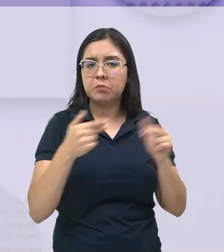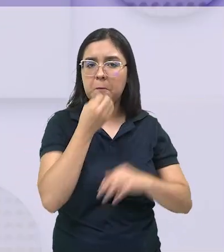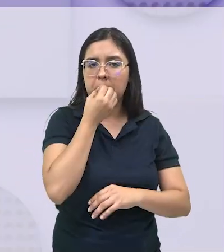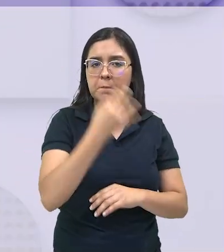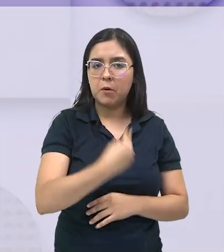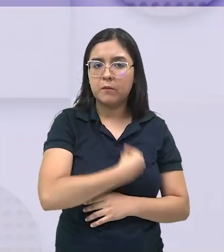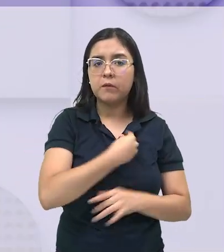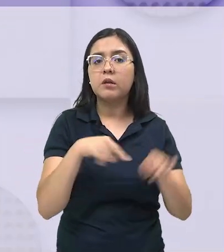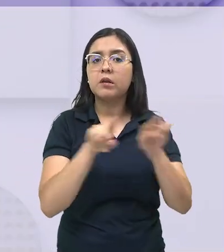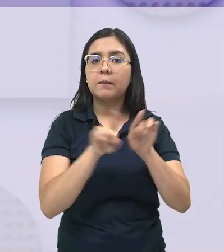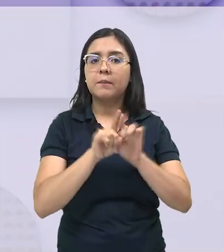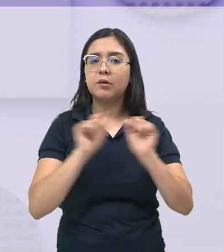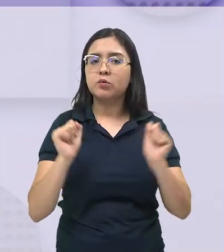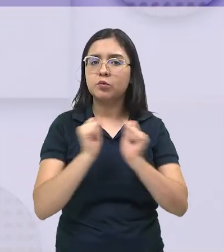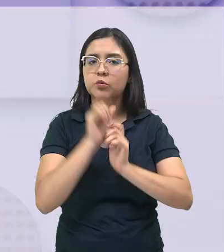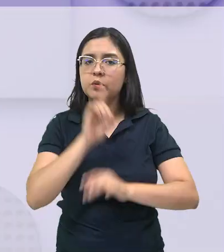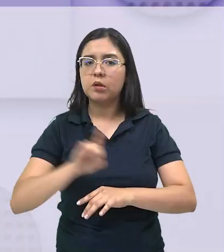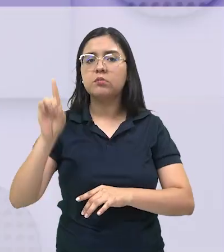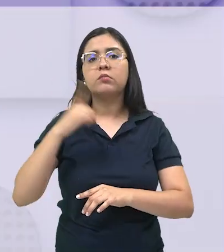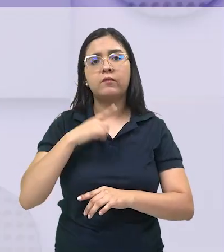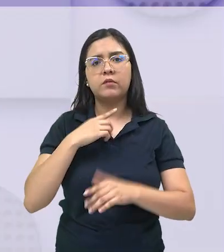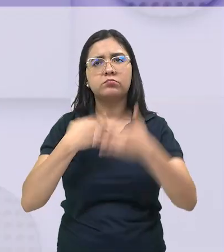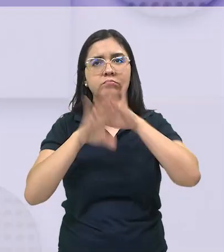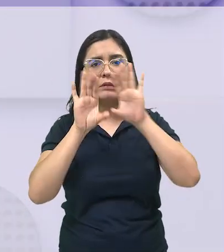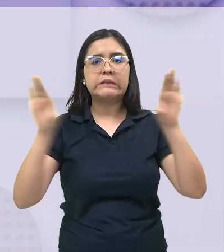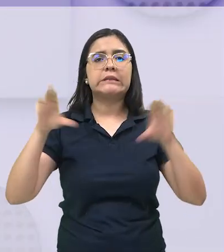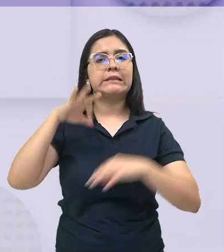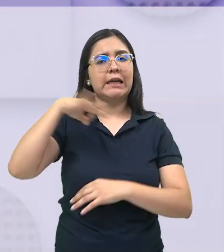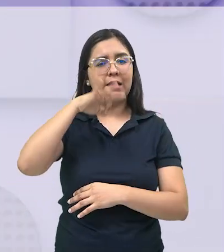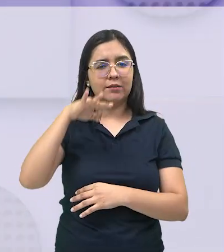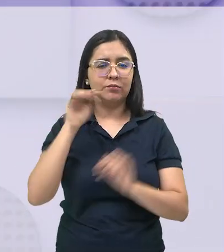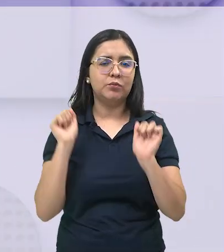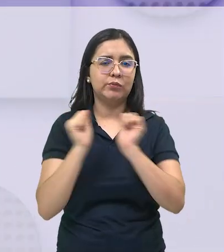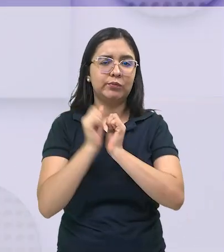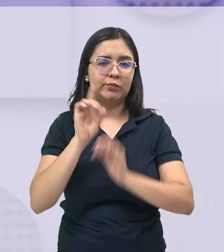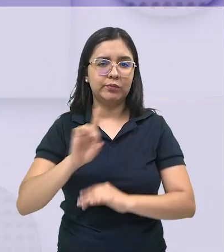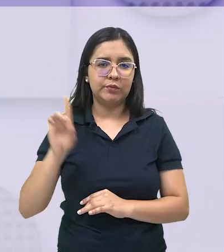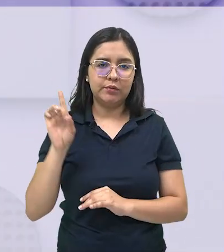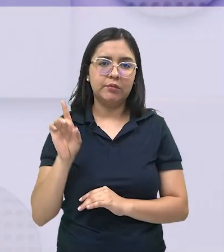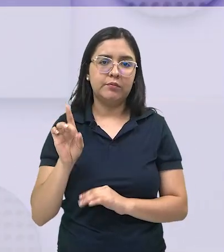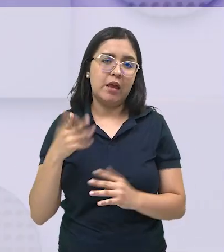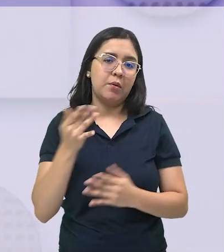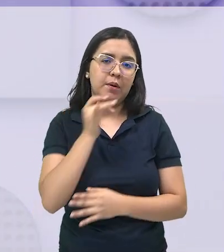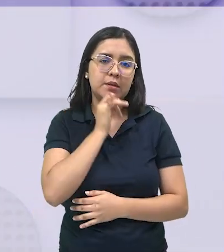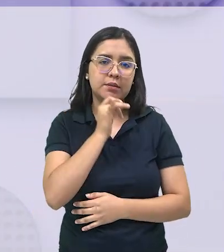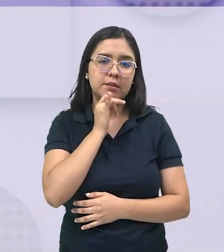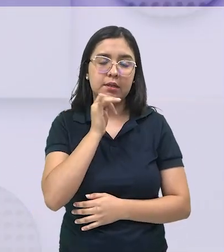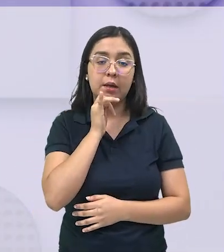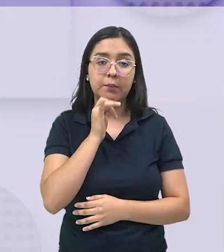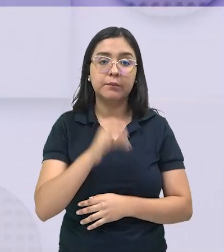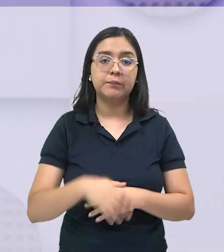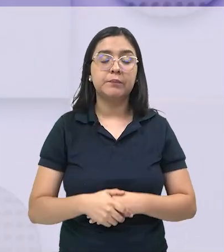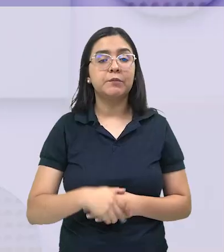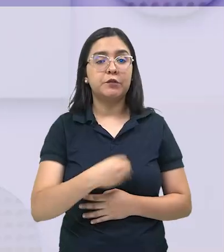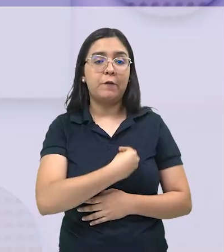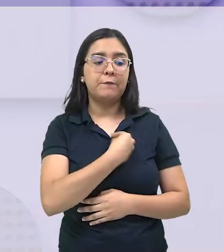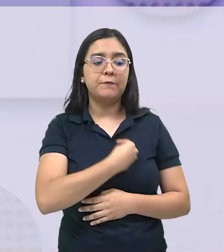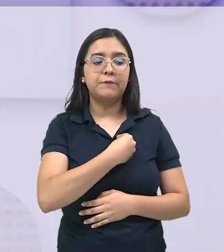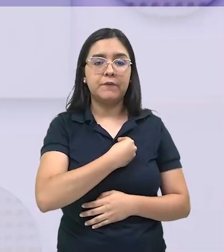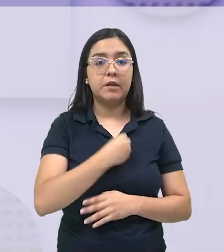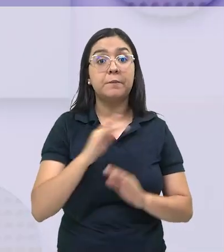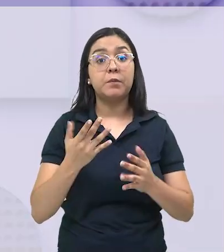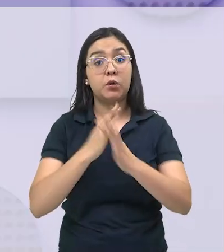e, junto a Deus, vai ser uma pessoa santa, né? É um exemplo de vida.